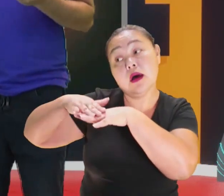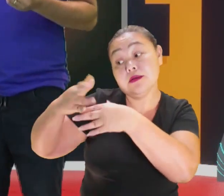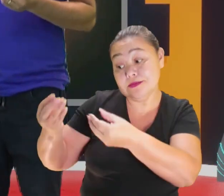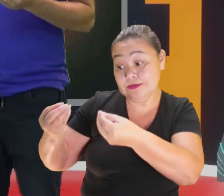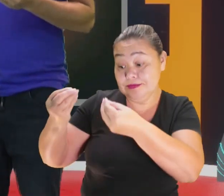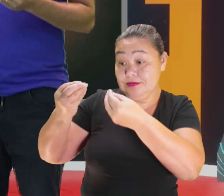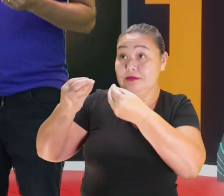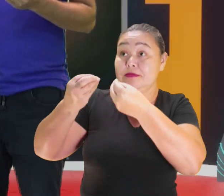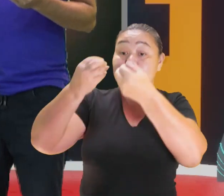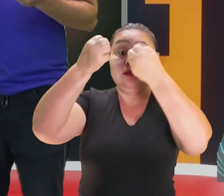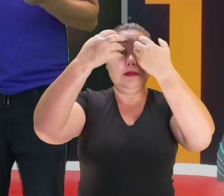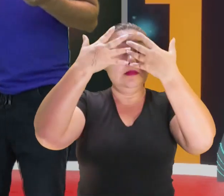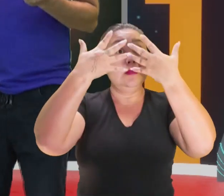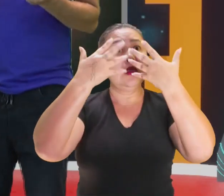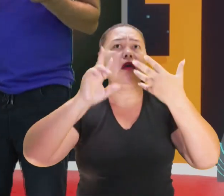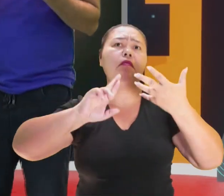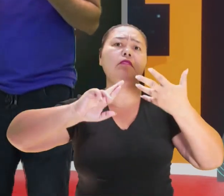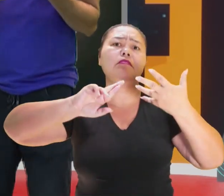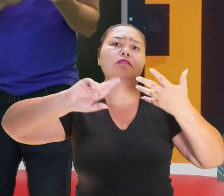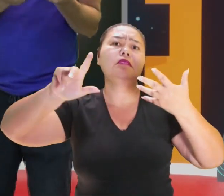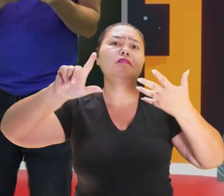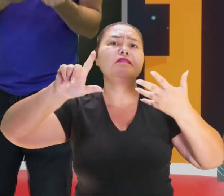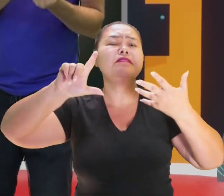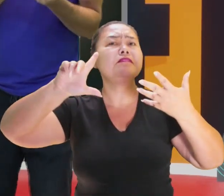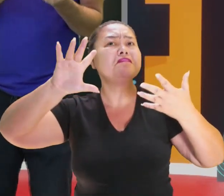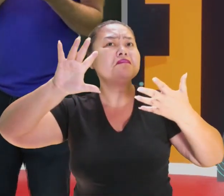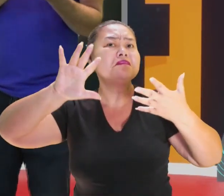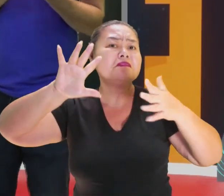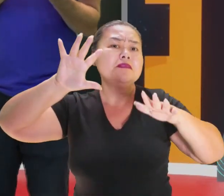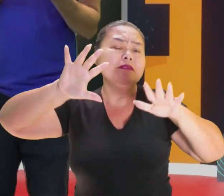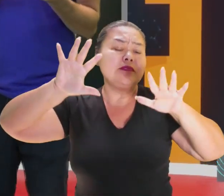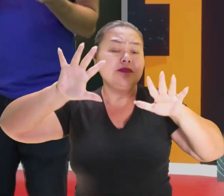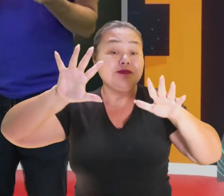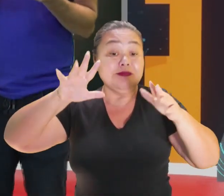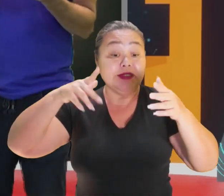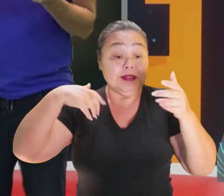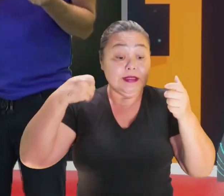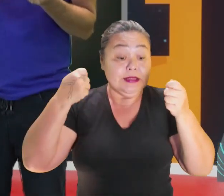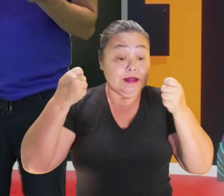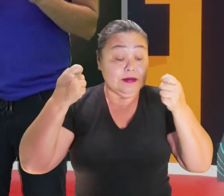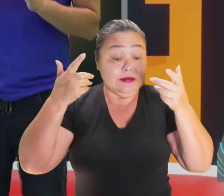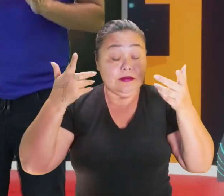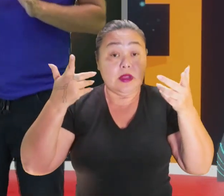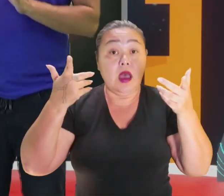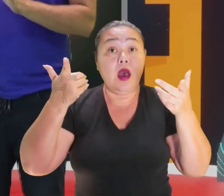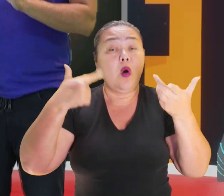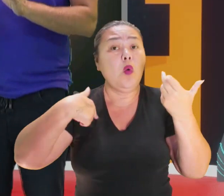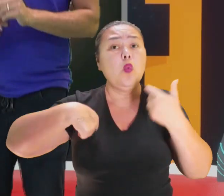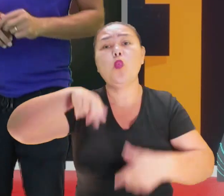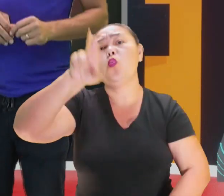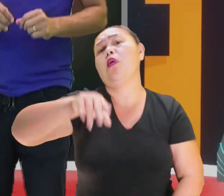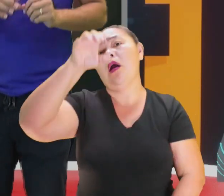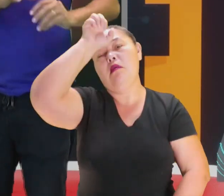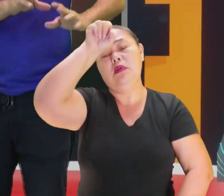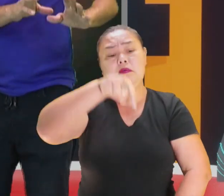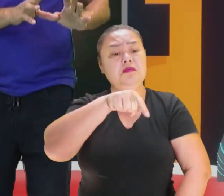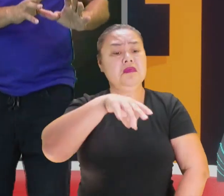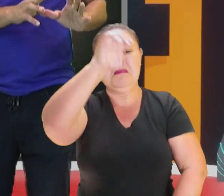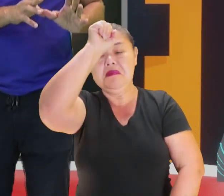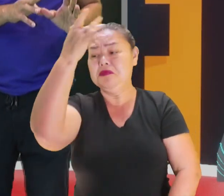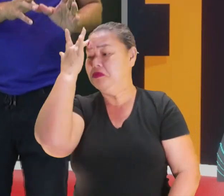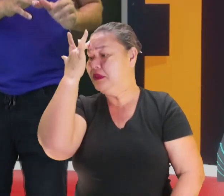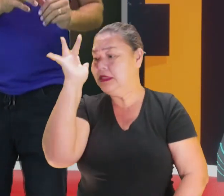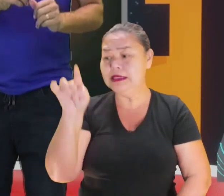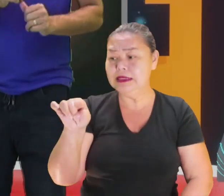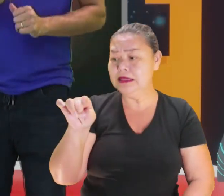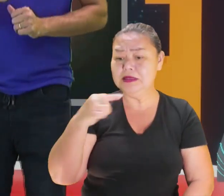maneira diferente, aquilo pode criar uma certa resistência, tipo assim, eu nunca vou aprender isso, eu não sei isso.